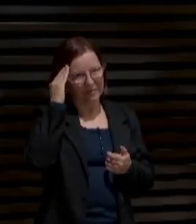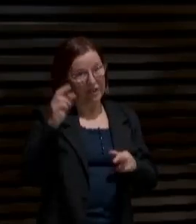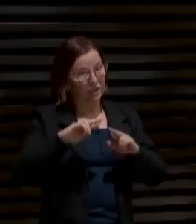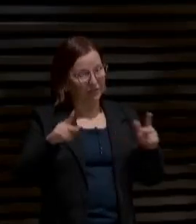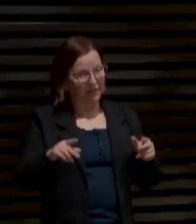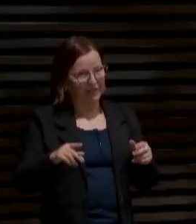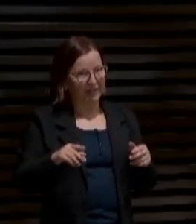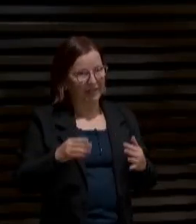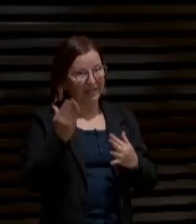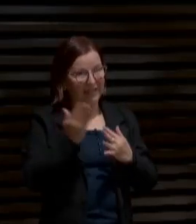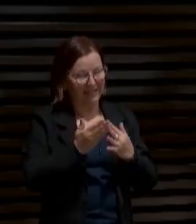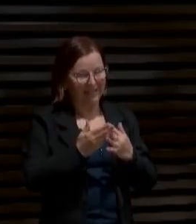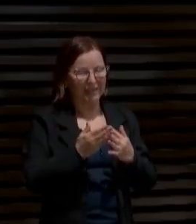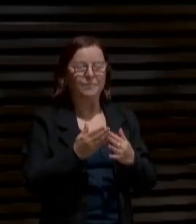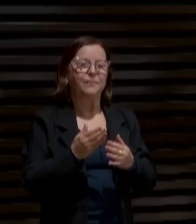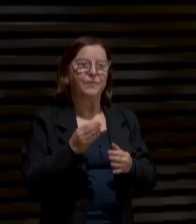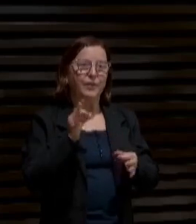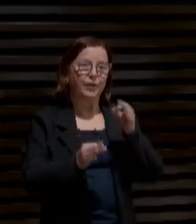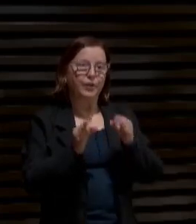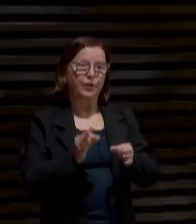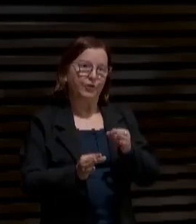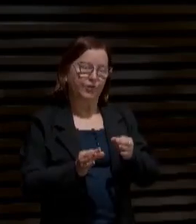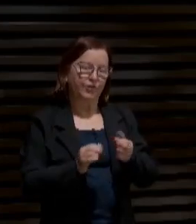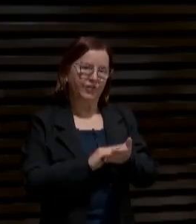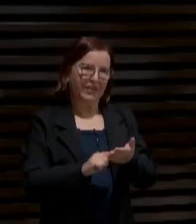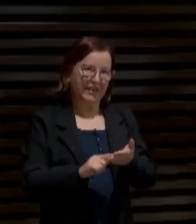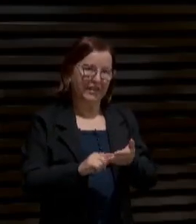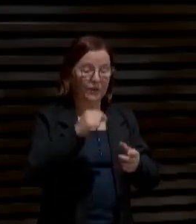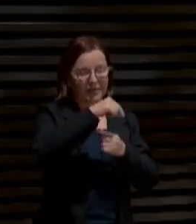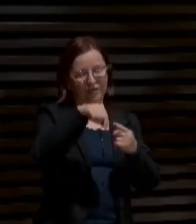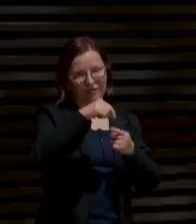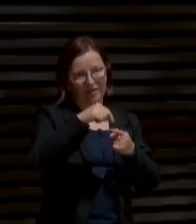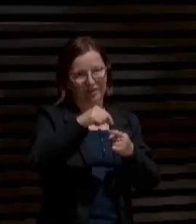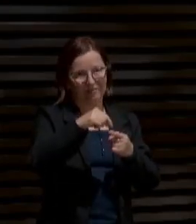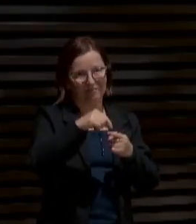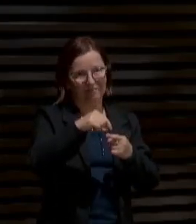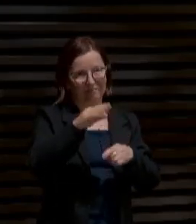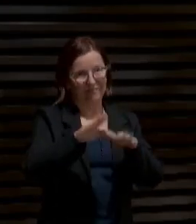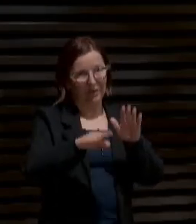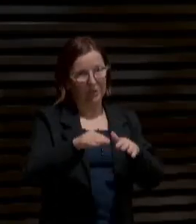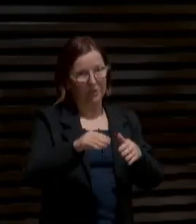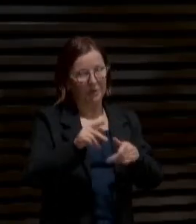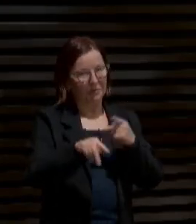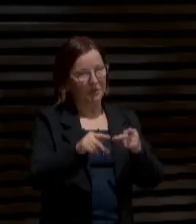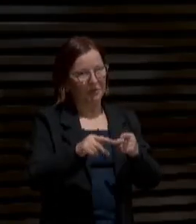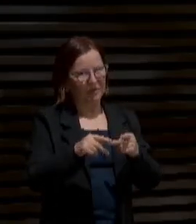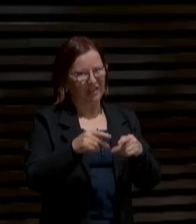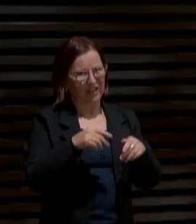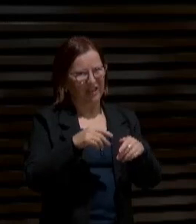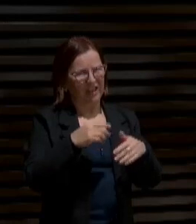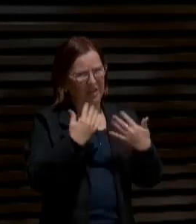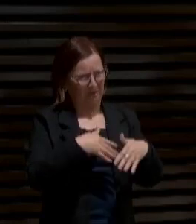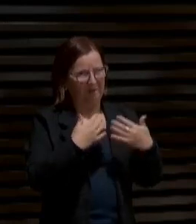de justificação e Santificação algumas pessoas confundem um pouco que que vem primeiro como é que funciona então fiz uma cesária aqui